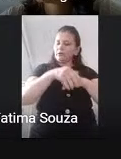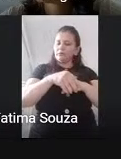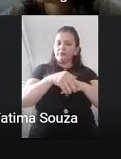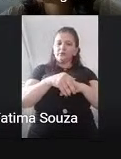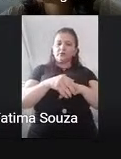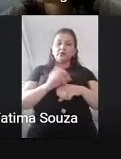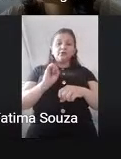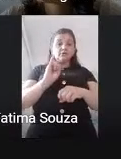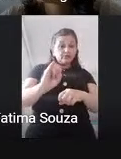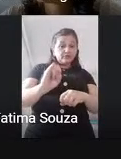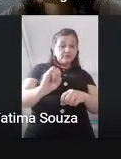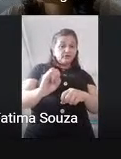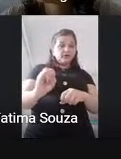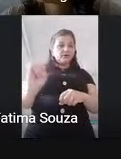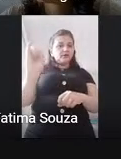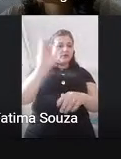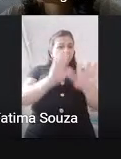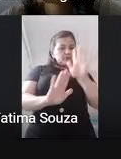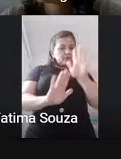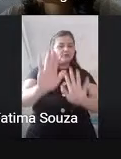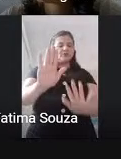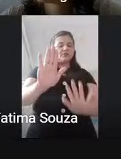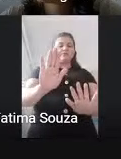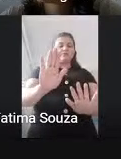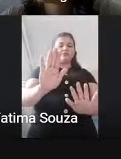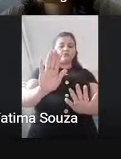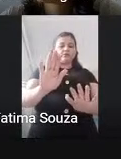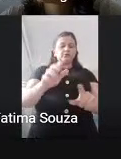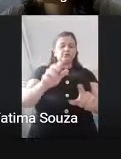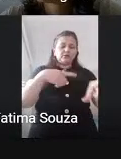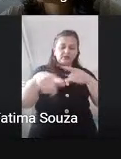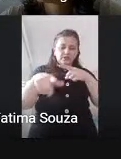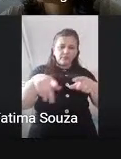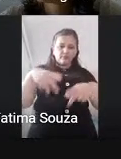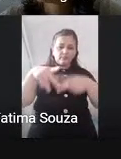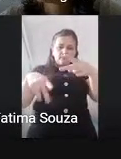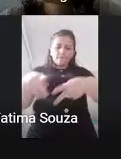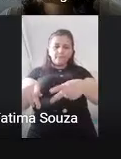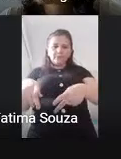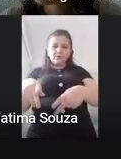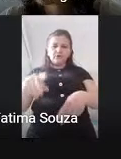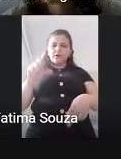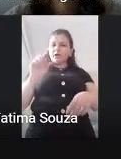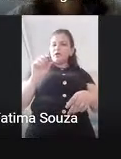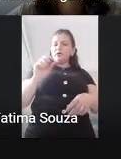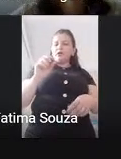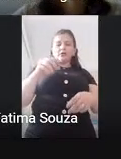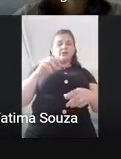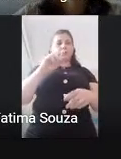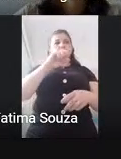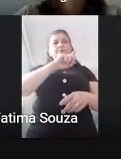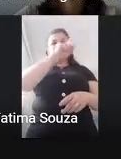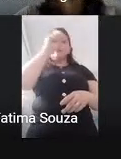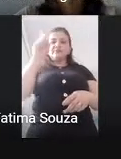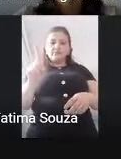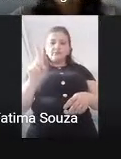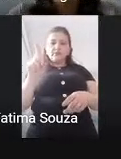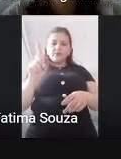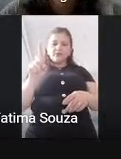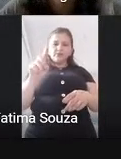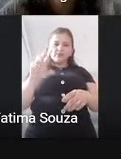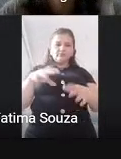essas organizações que trabalham com essa população, porque essa população, às vezes, ela some de dia, né? Ou então elas estão